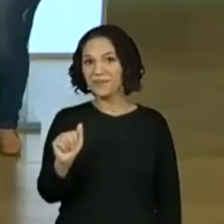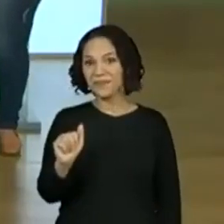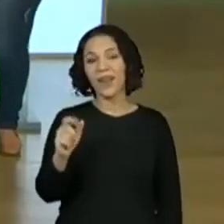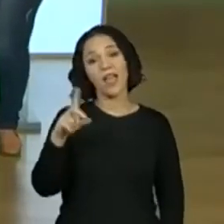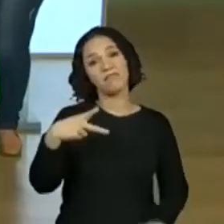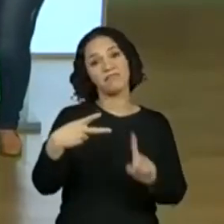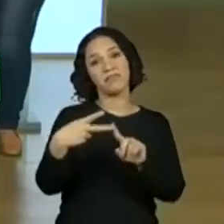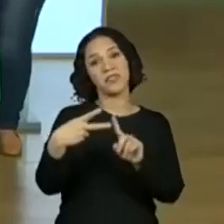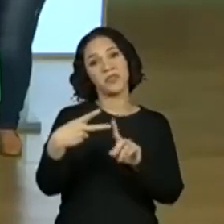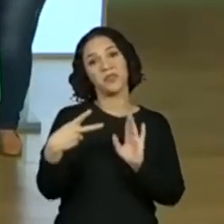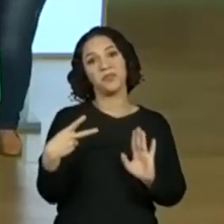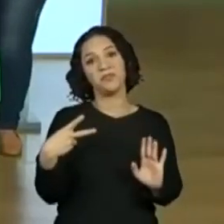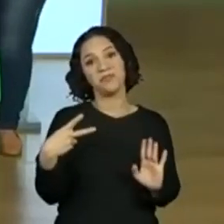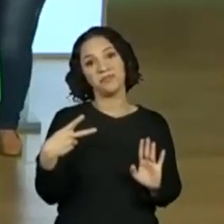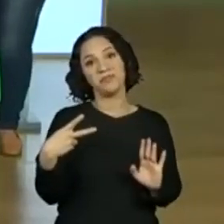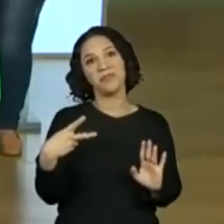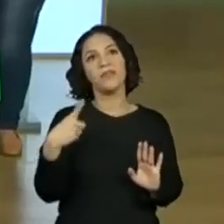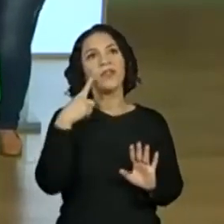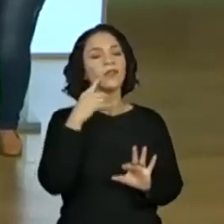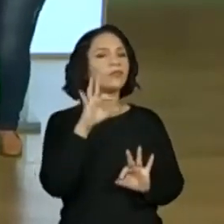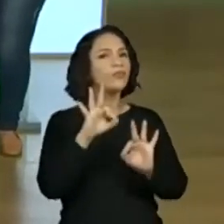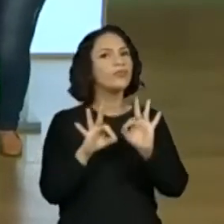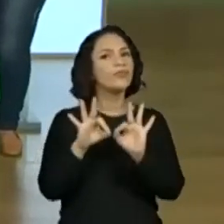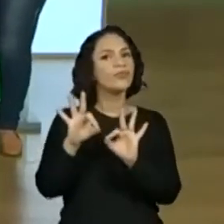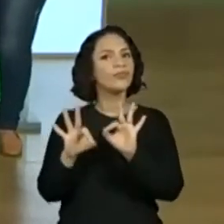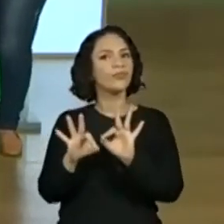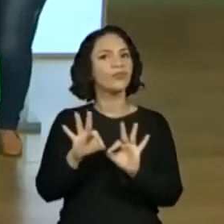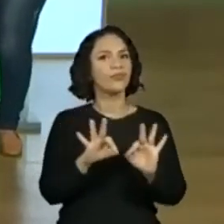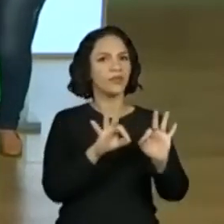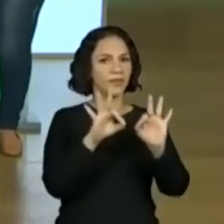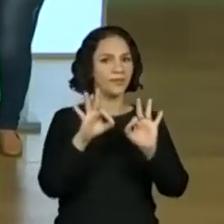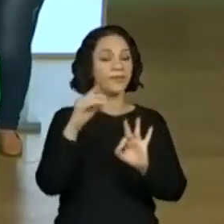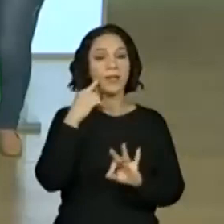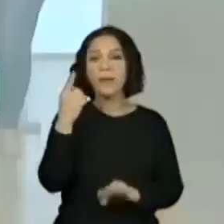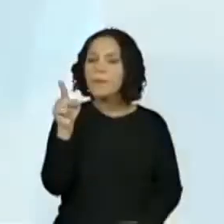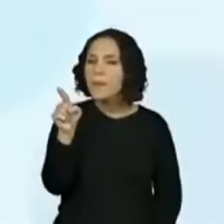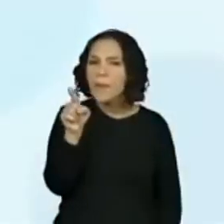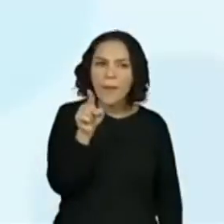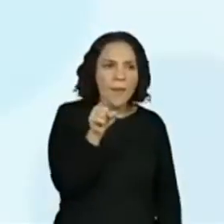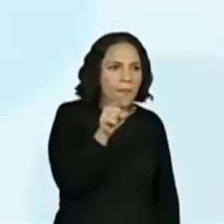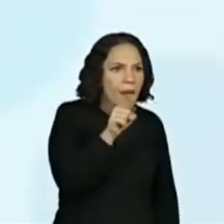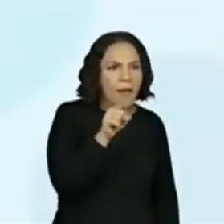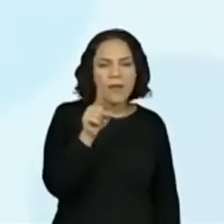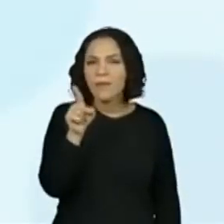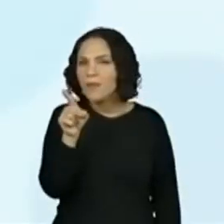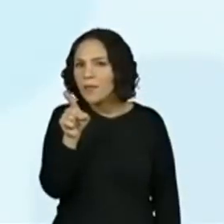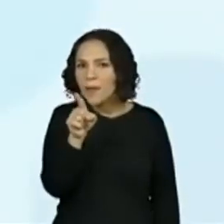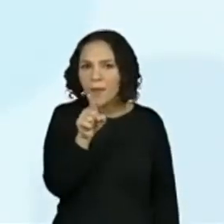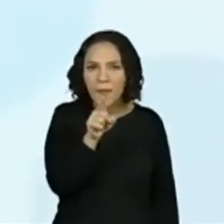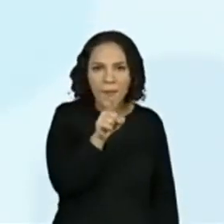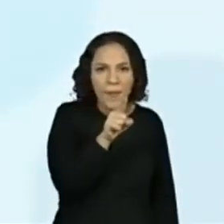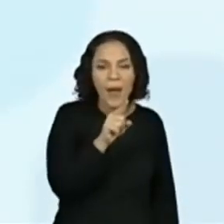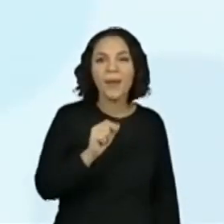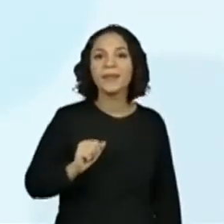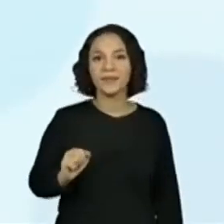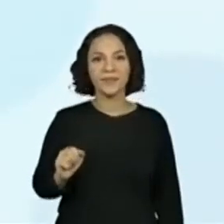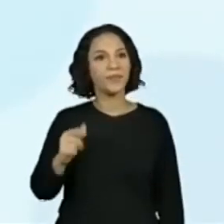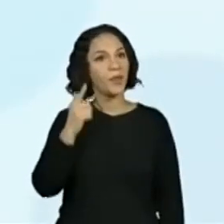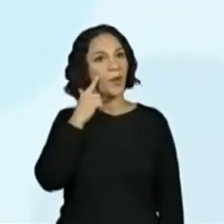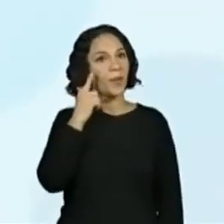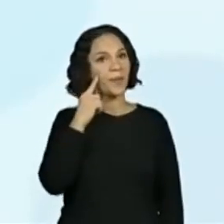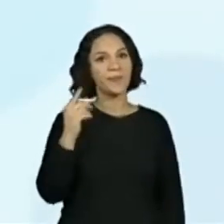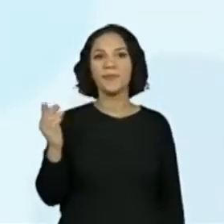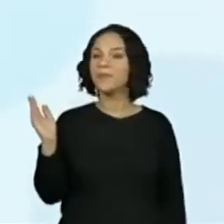gente fazer aquele ajuste bem bacana, todo mundo junto. Coloca o dedo, vamos lá. Acompanha aí o traço da professora Kelly, ó.